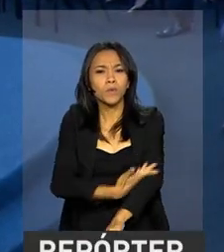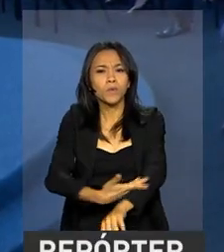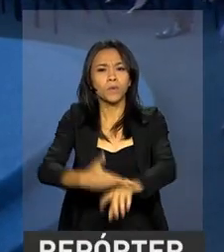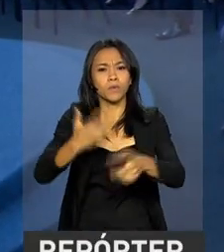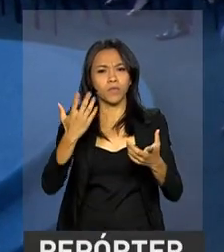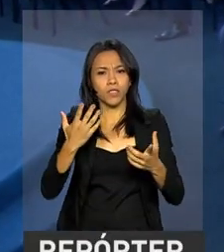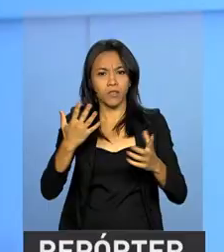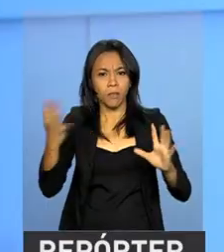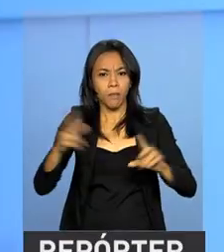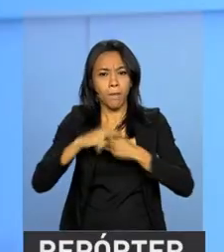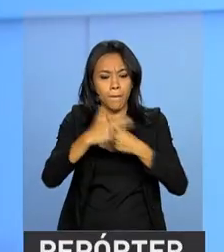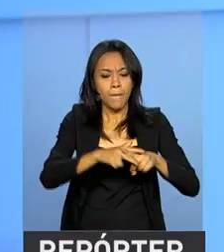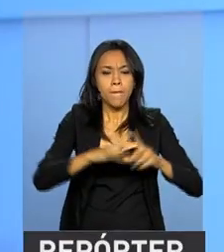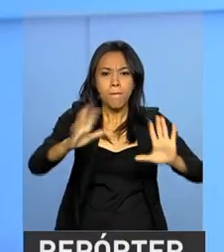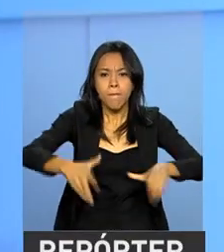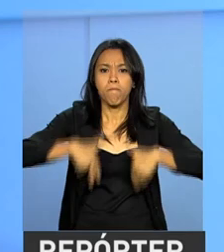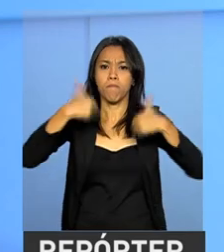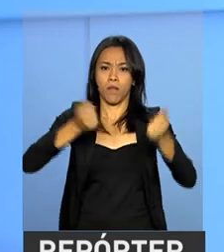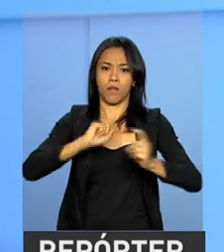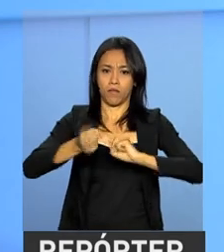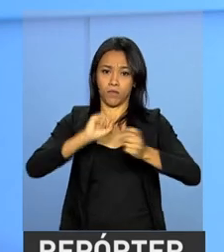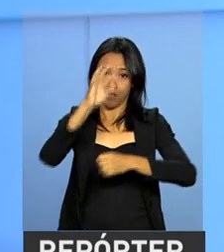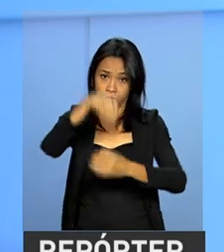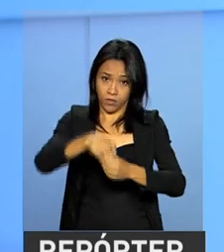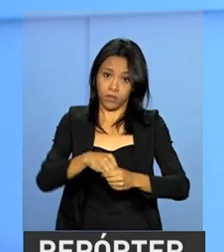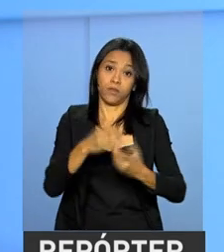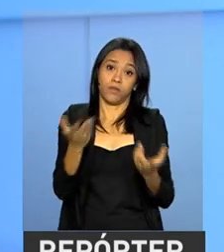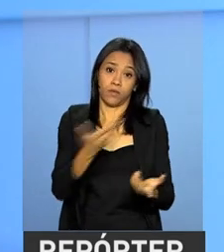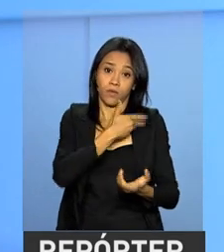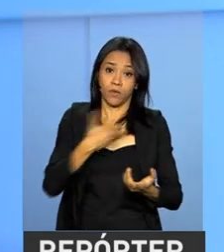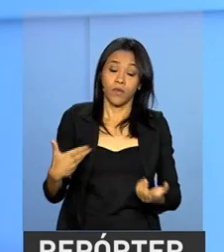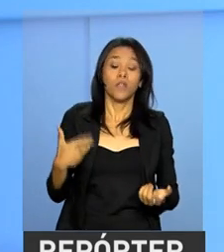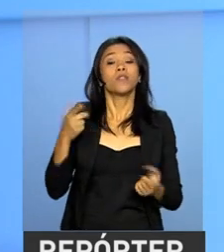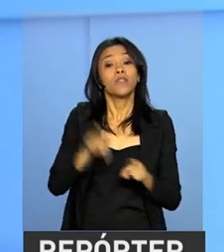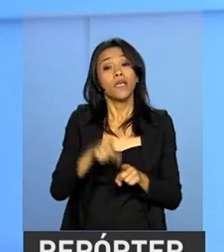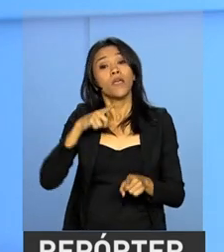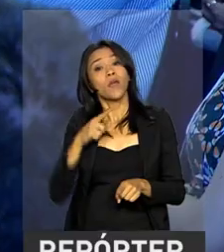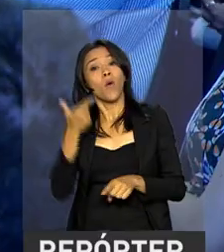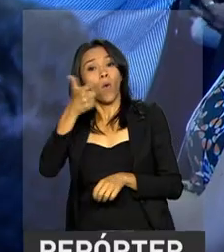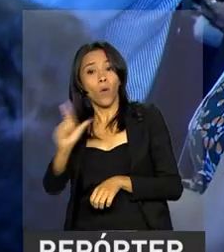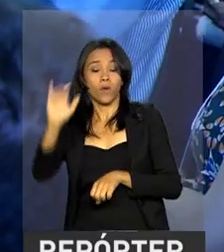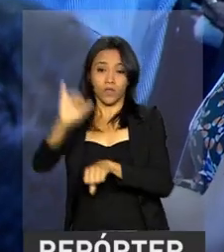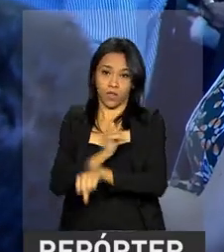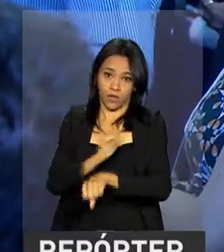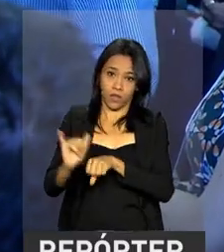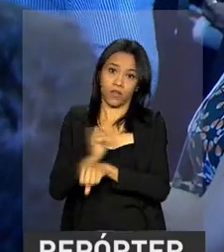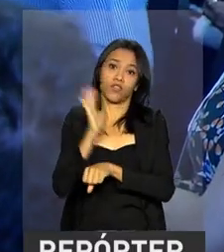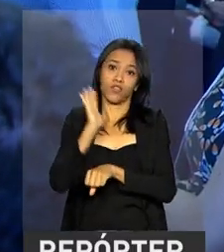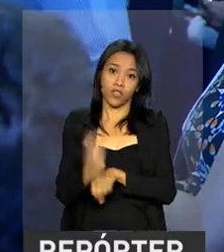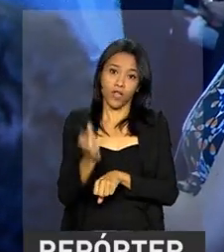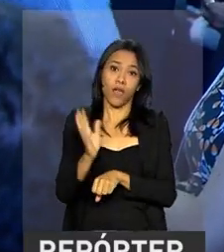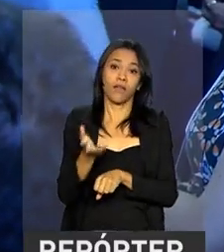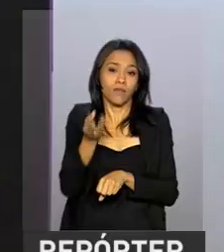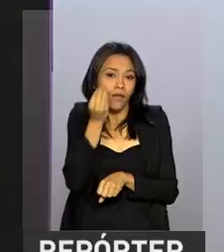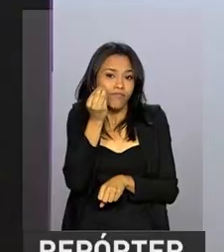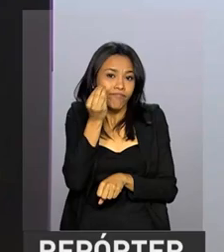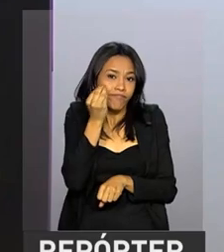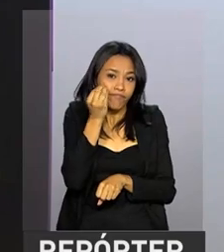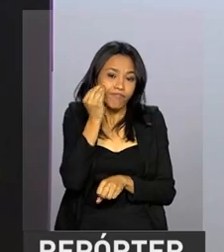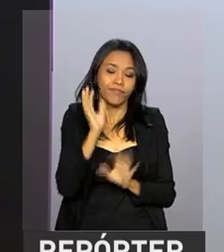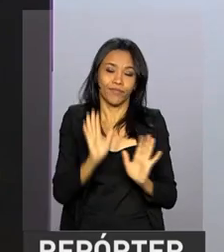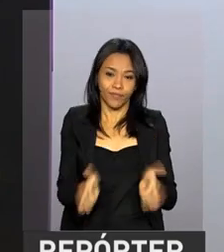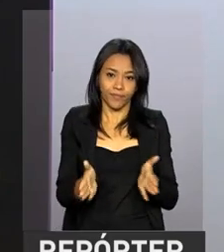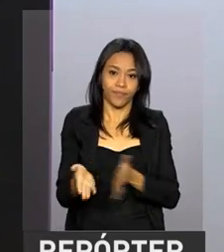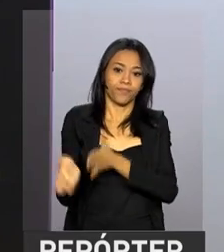públicas brasileiras. Segundo o ministro do Planejamento, várias outras medidas inovadoras já estão sendo postas em prática.